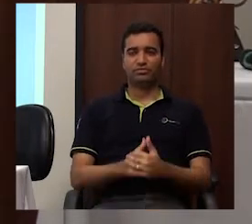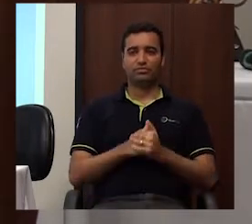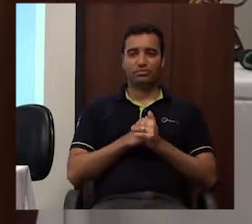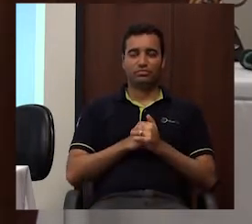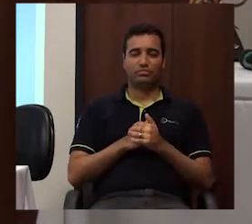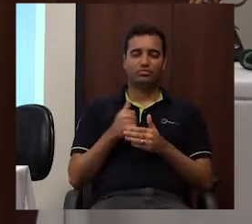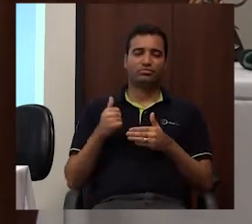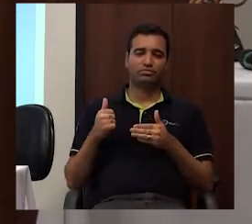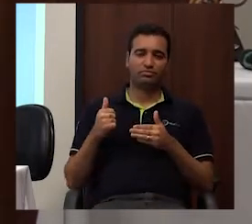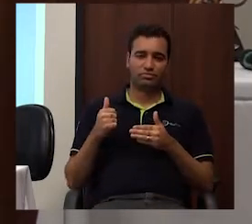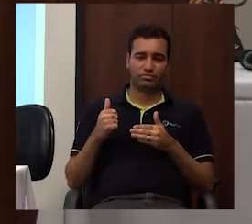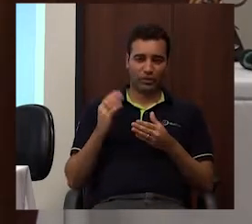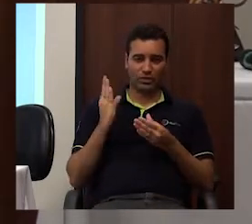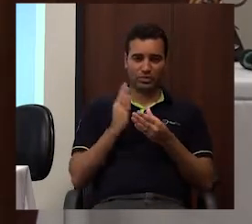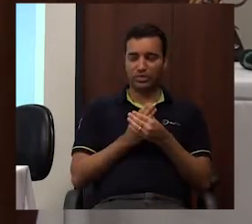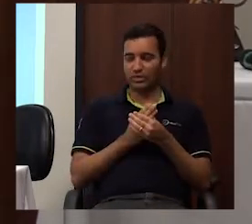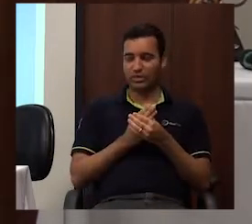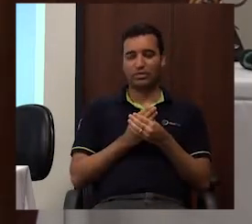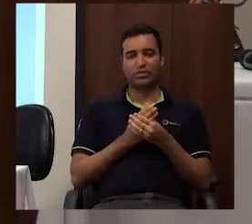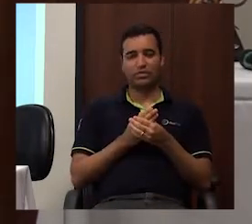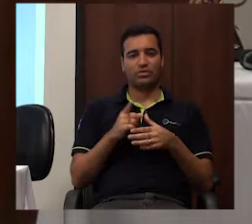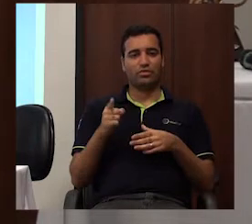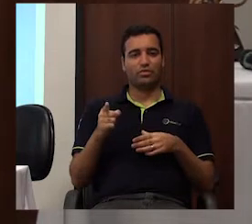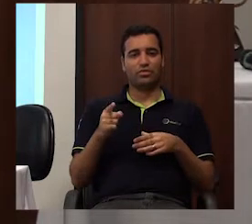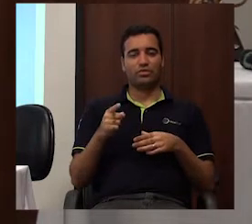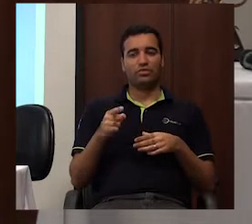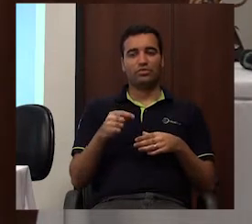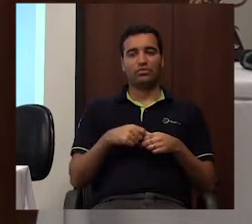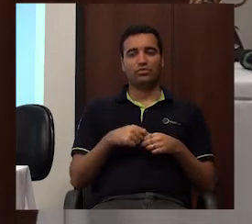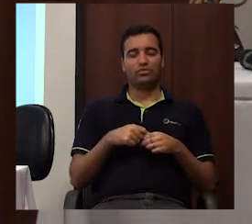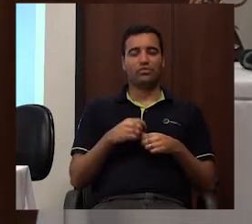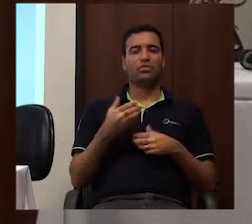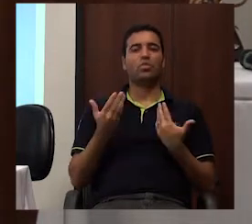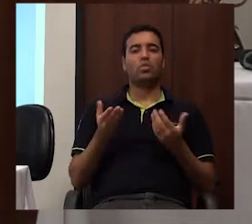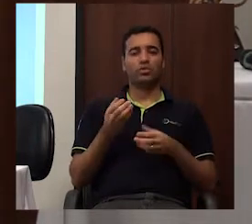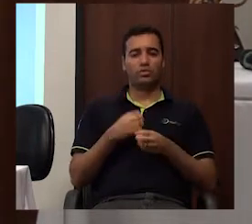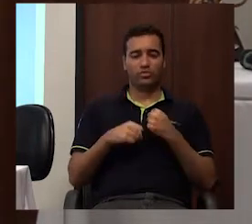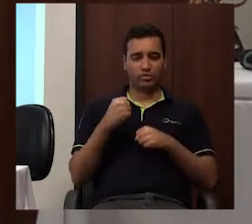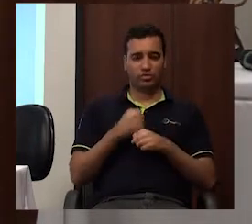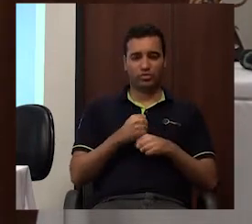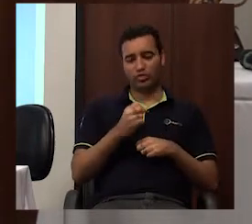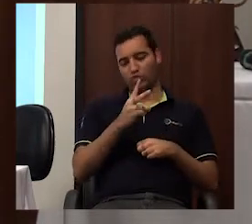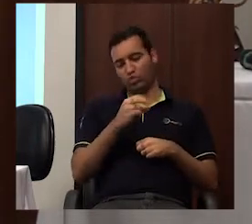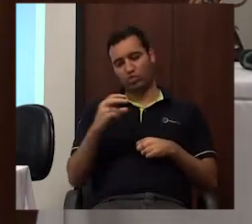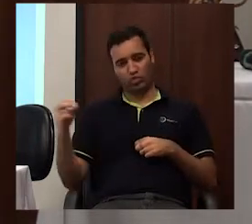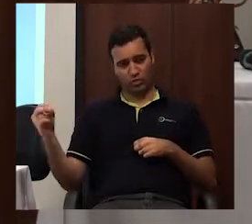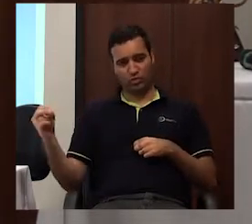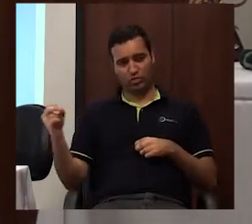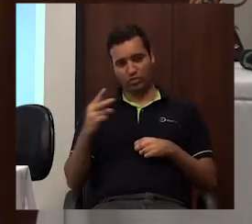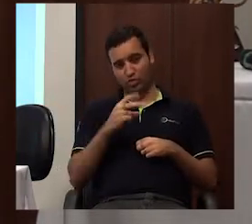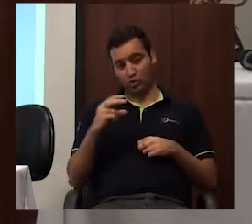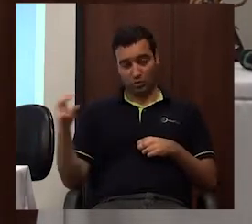processo, ele foi ajuizado no ano de 2000, mas justamente de 2000 para